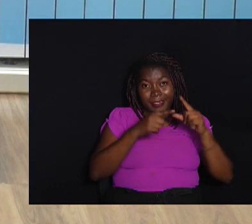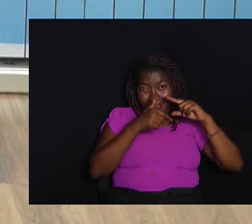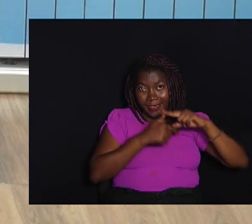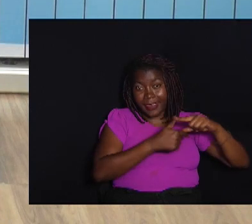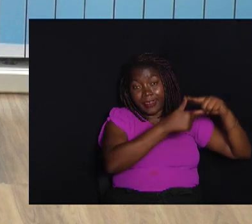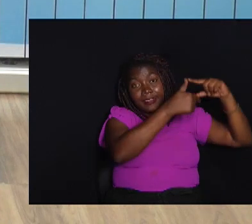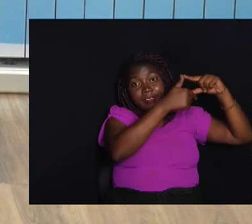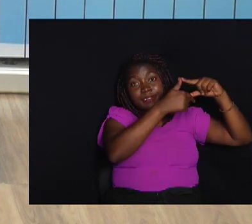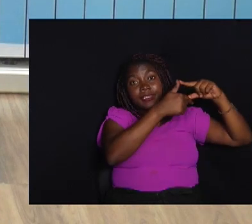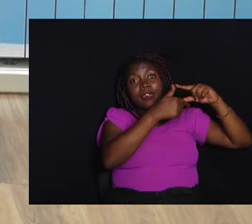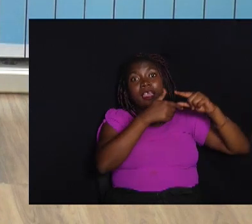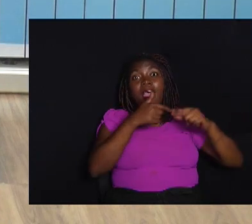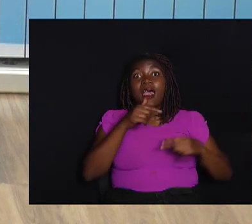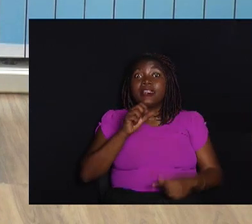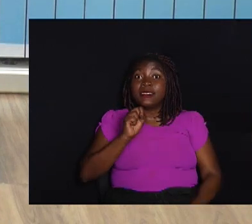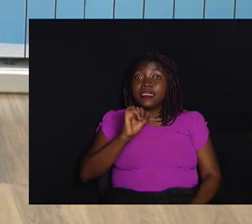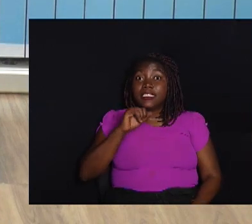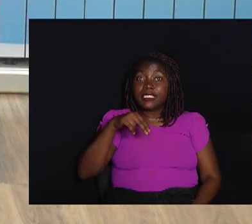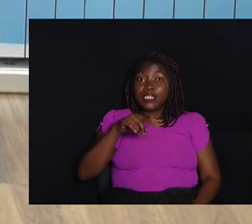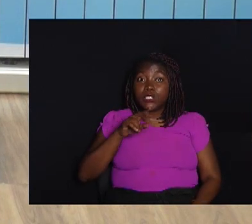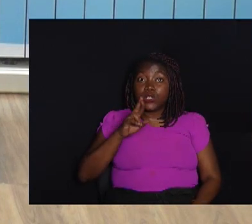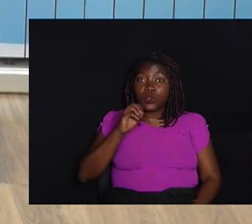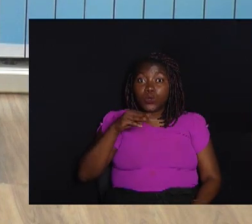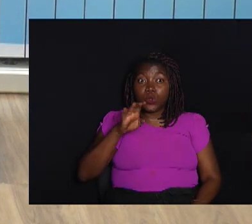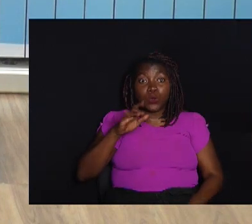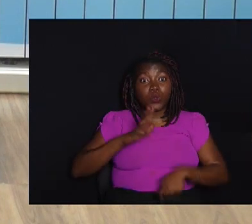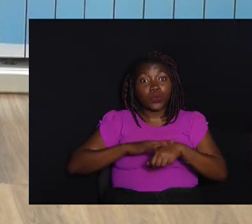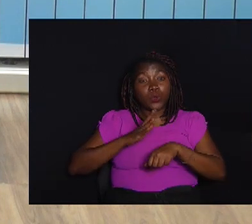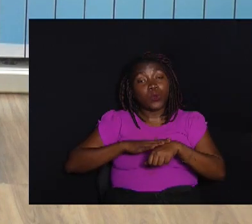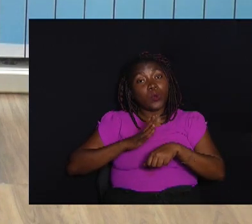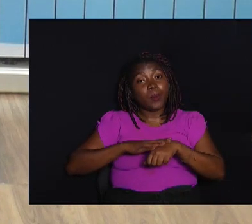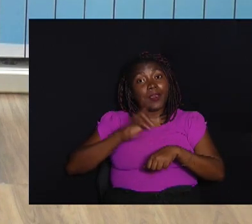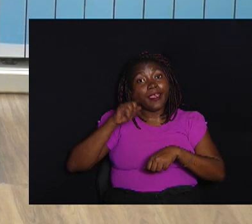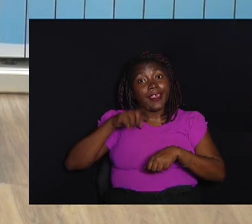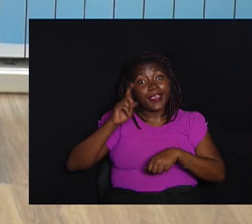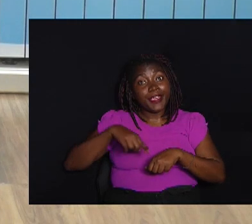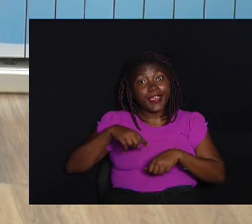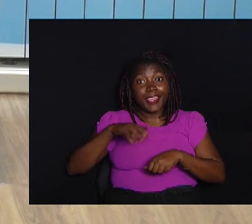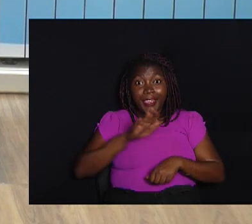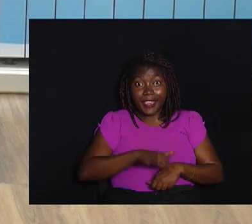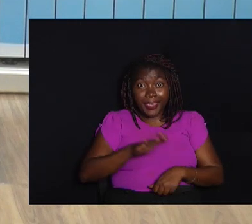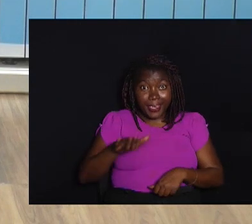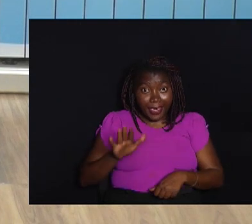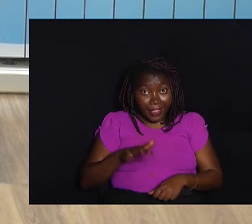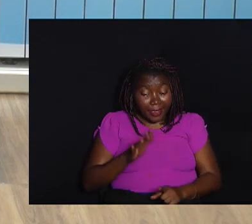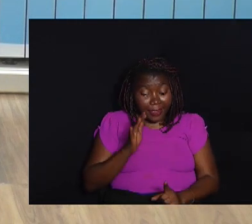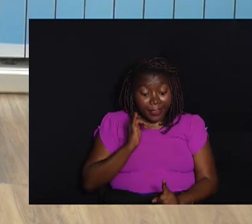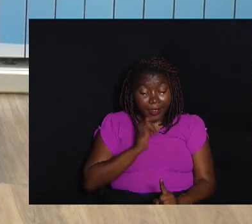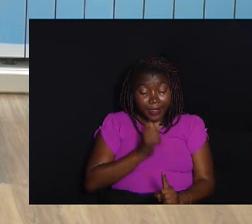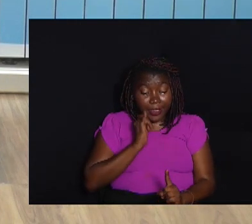a síndrome da alienação parental, que é a criança ser programada psicologicamente pelos